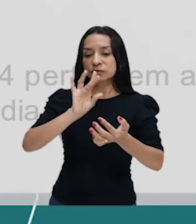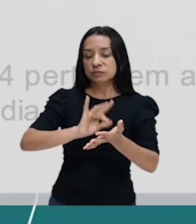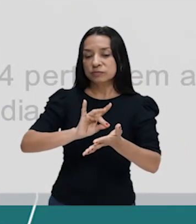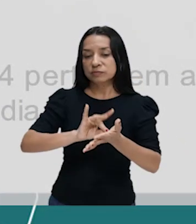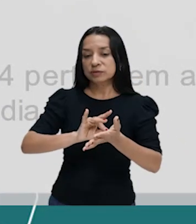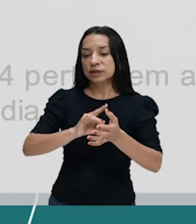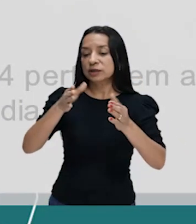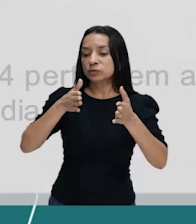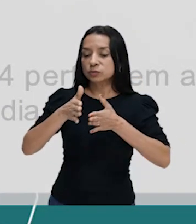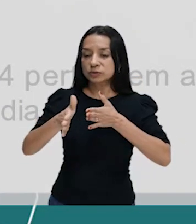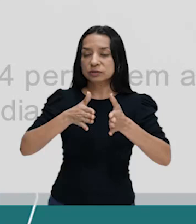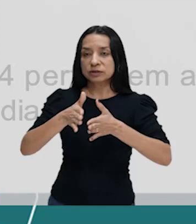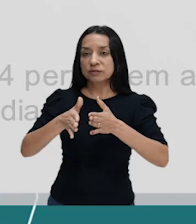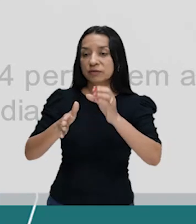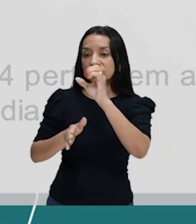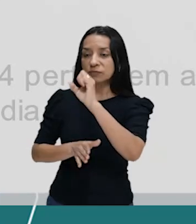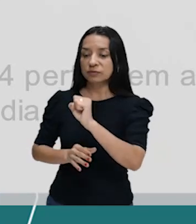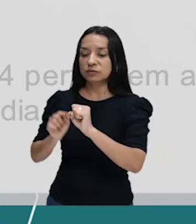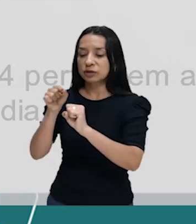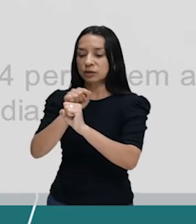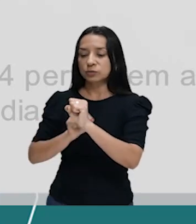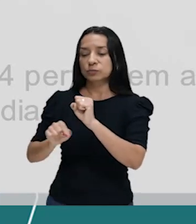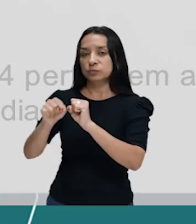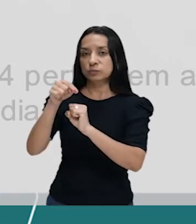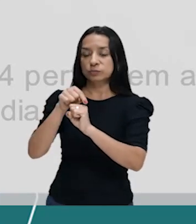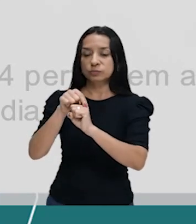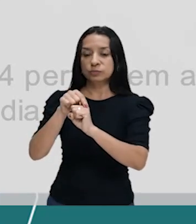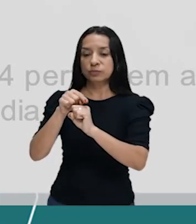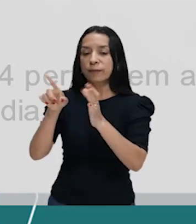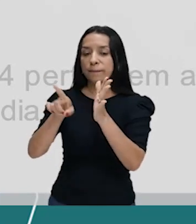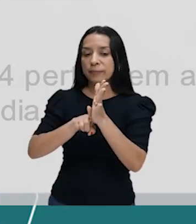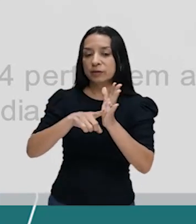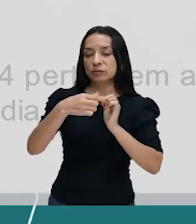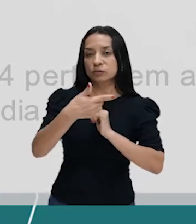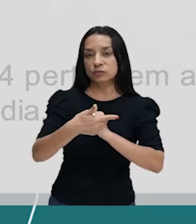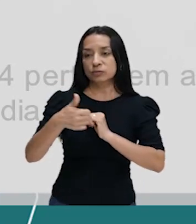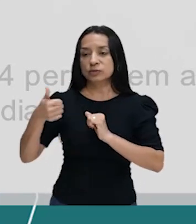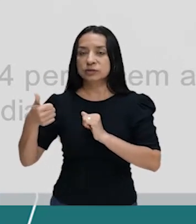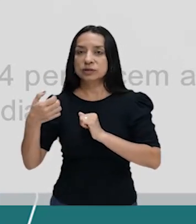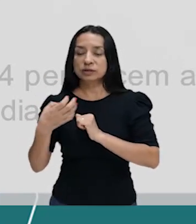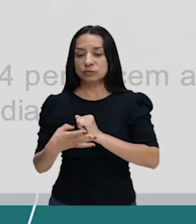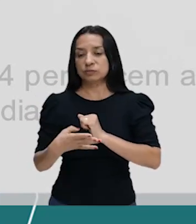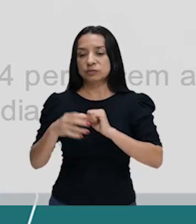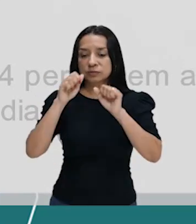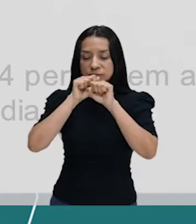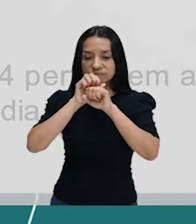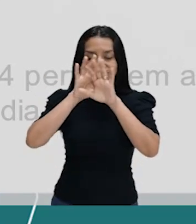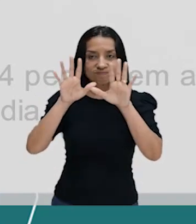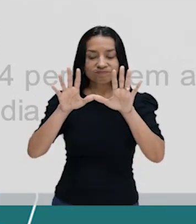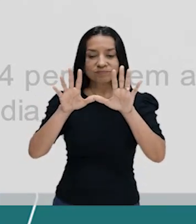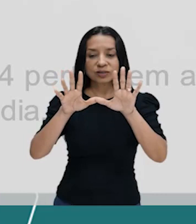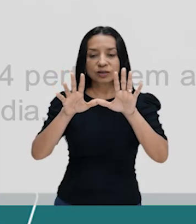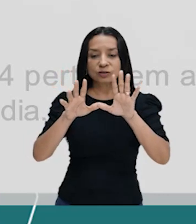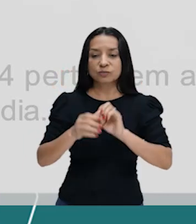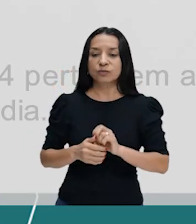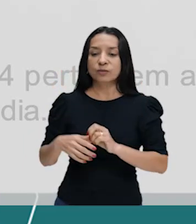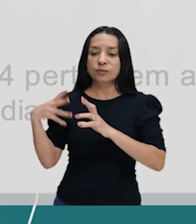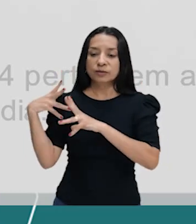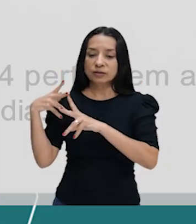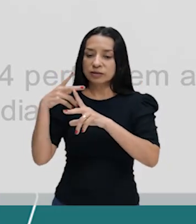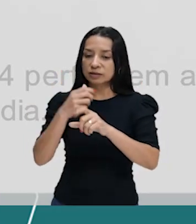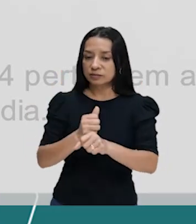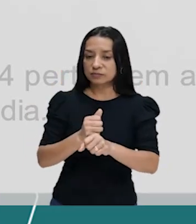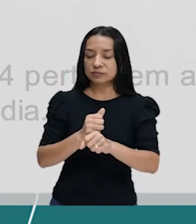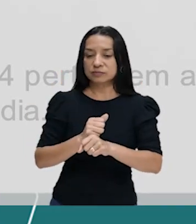intervalo fechado de extremidades, menos 2 e 14. E, obviamente, e apenas para reforçar, tanto o